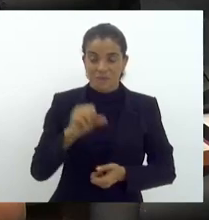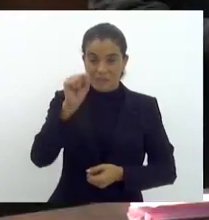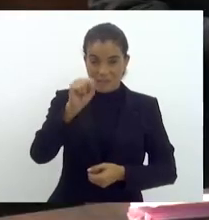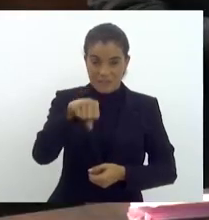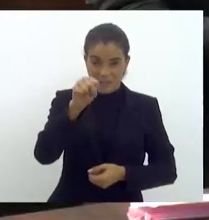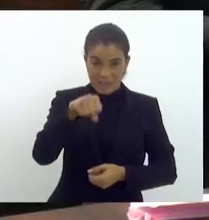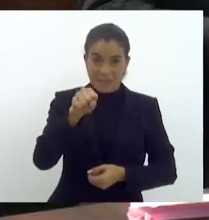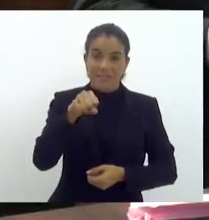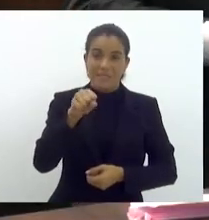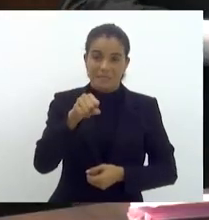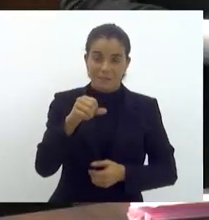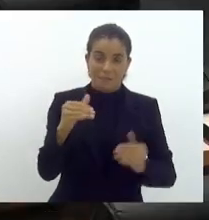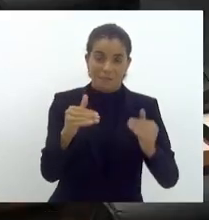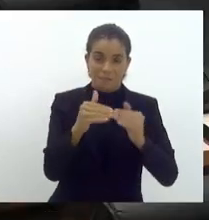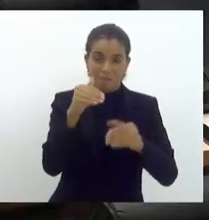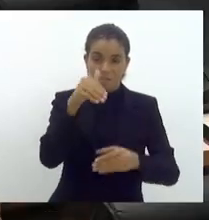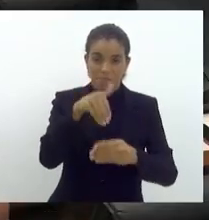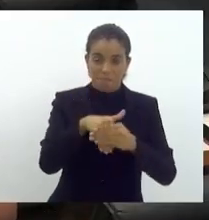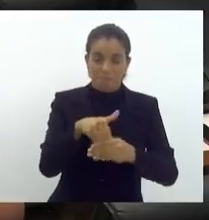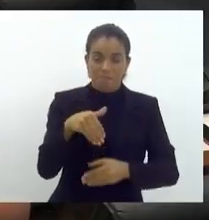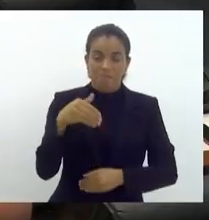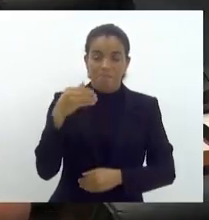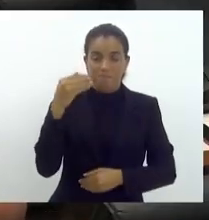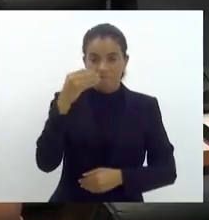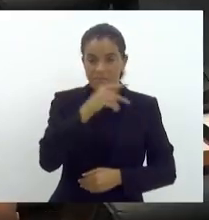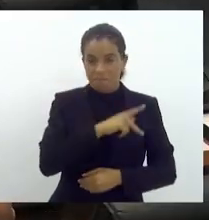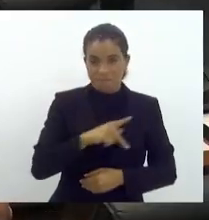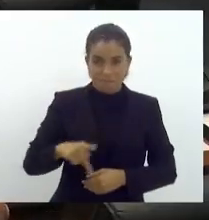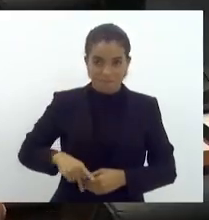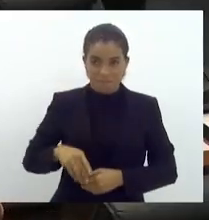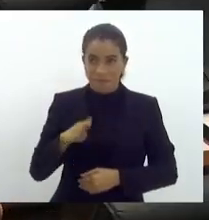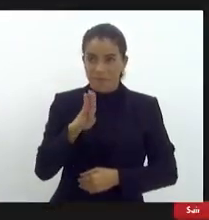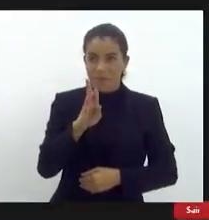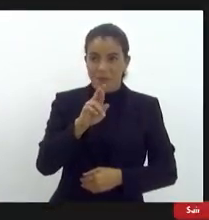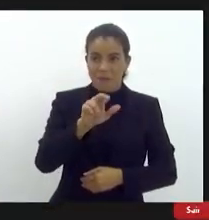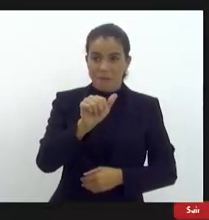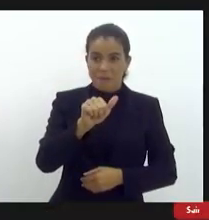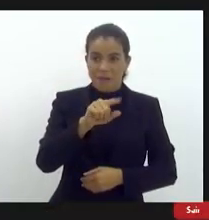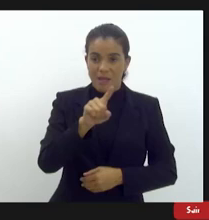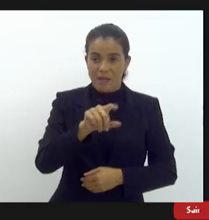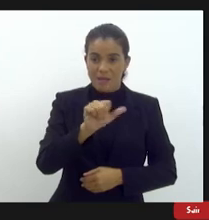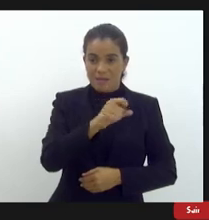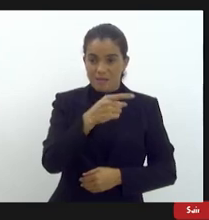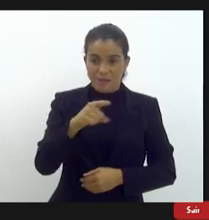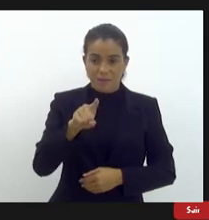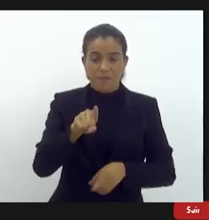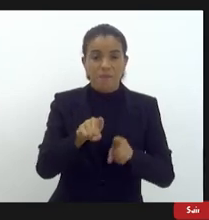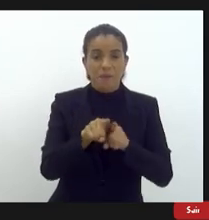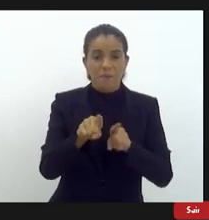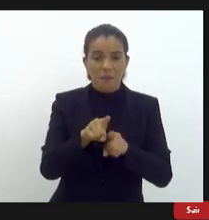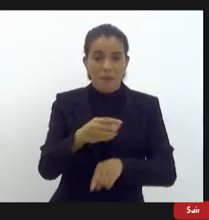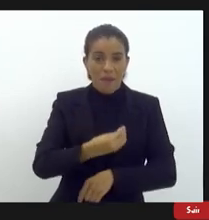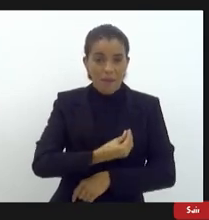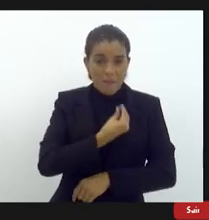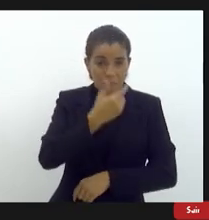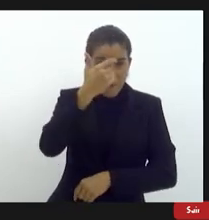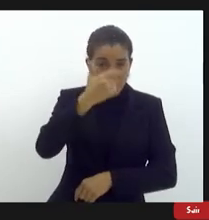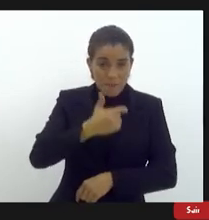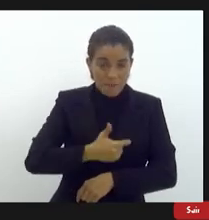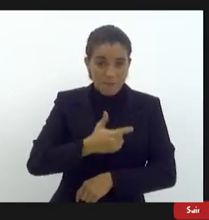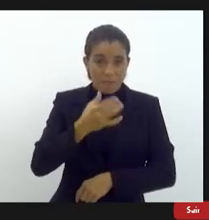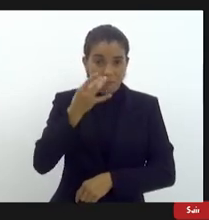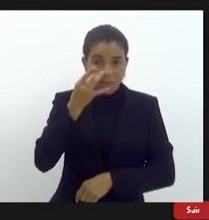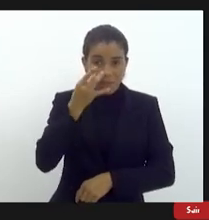Presidente Deputado brasão sim Presidente Quero marcar também minha presença